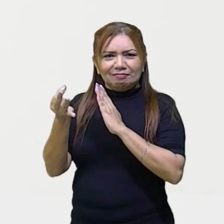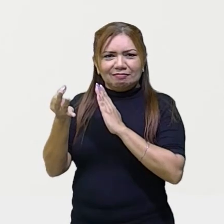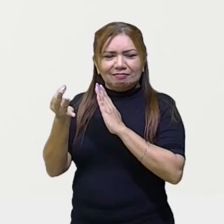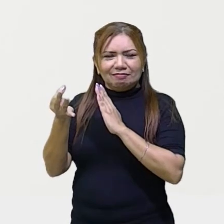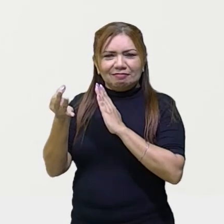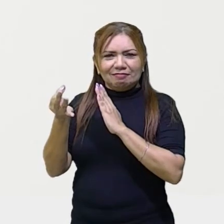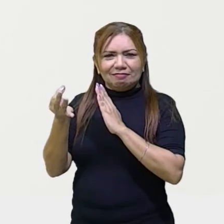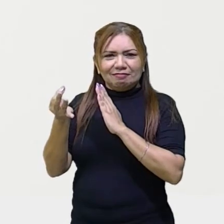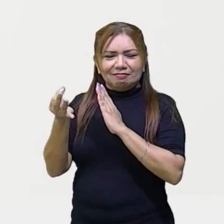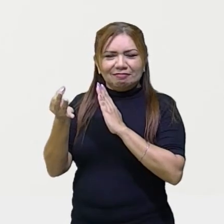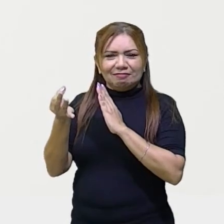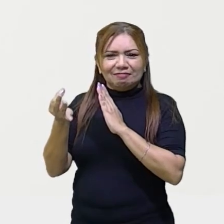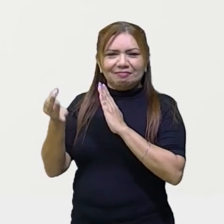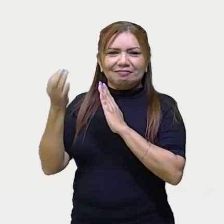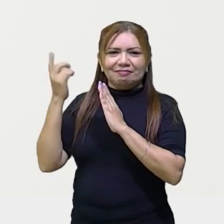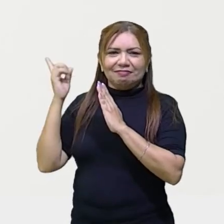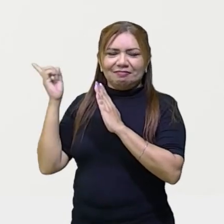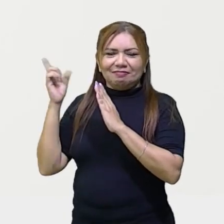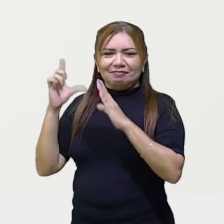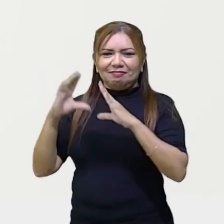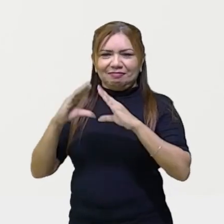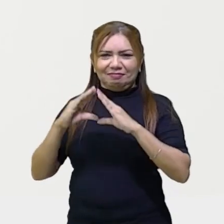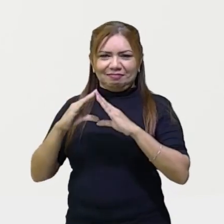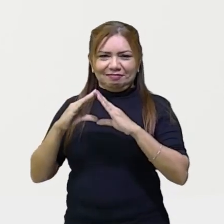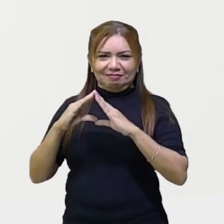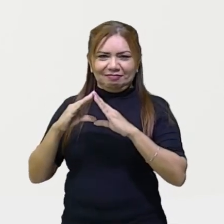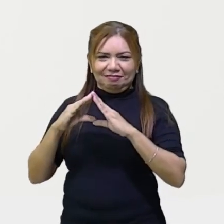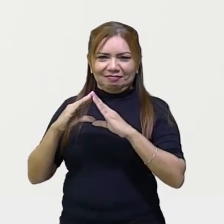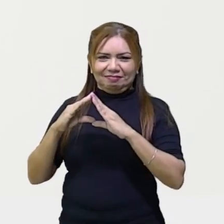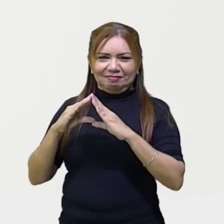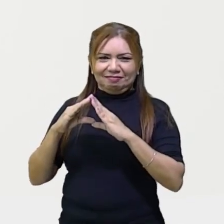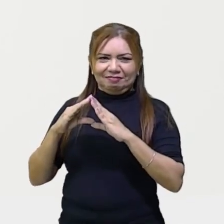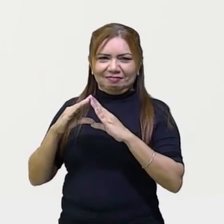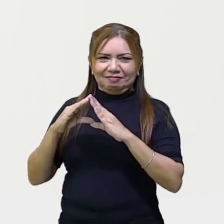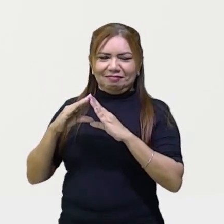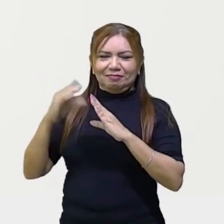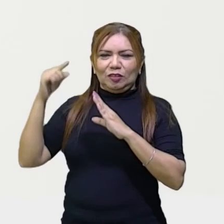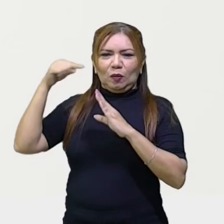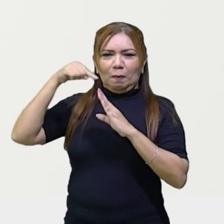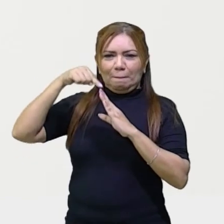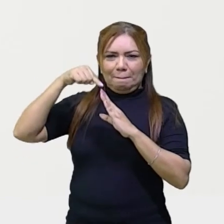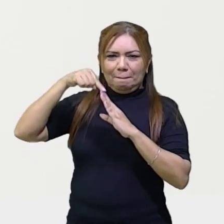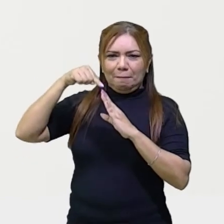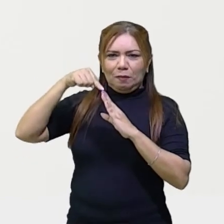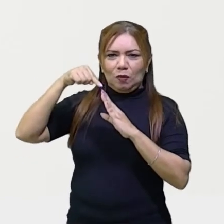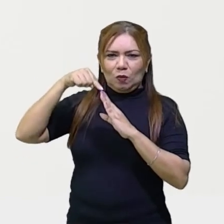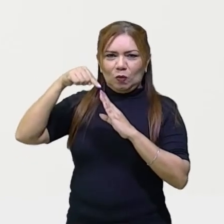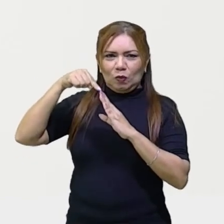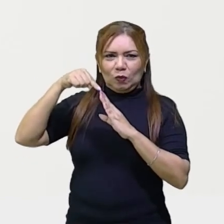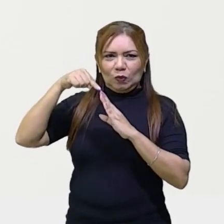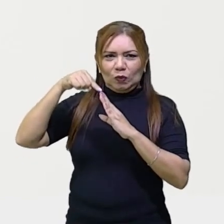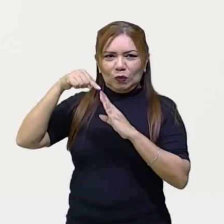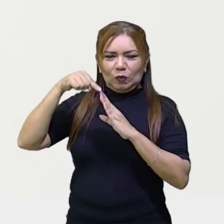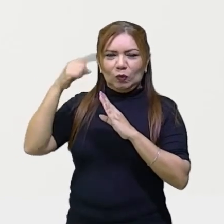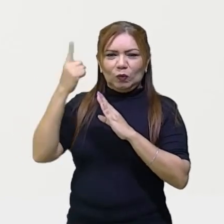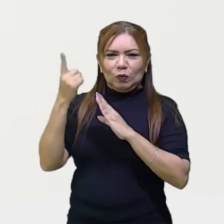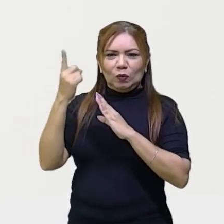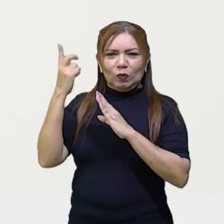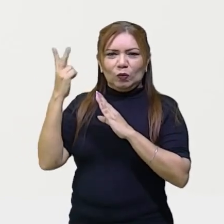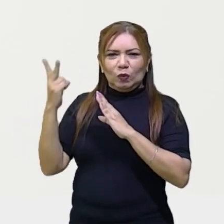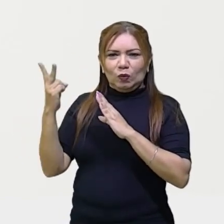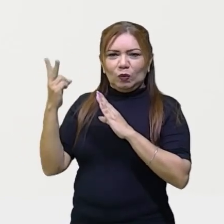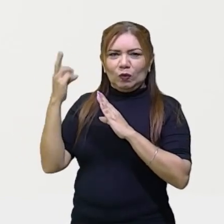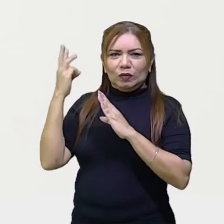vamos começar pelo prisma triangular Então vamos ver aqui o vértice que é o ponto de encontro das arestas tem que um